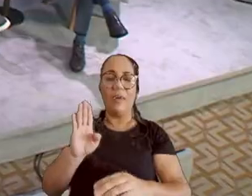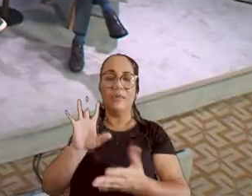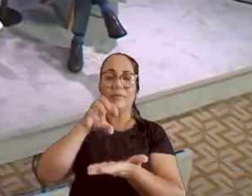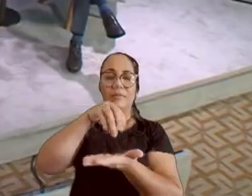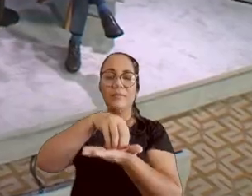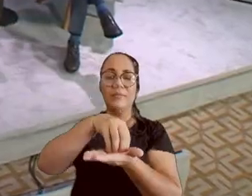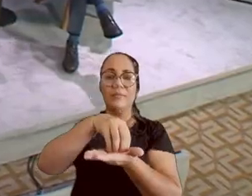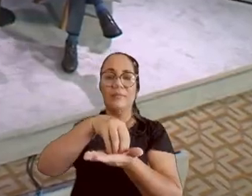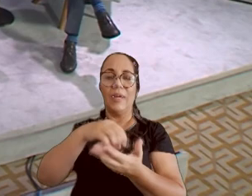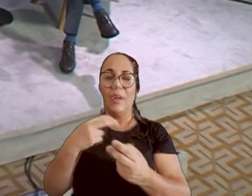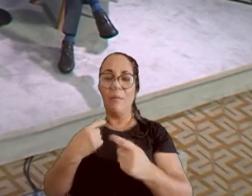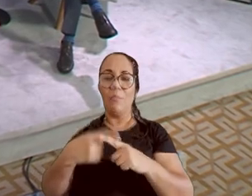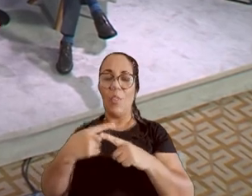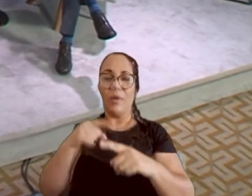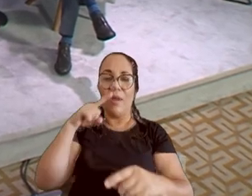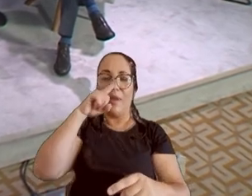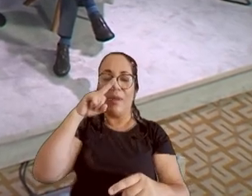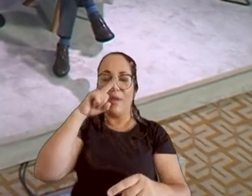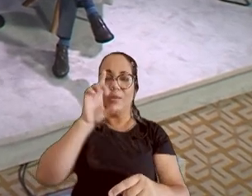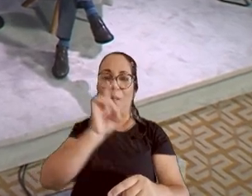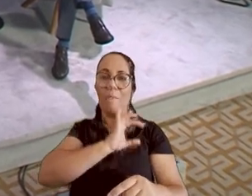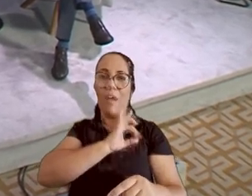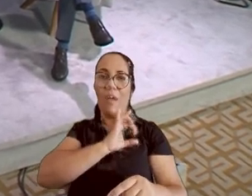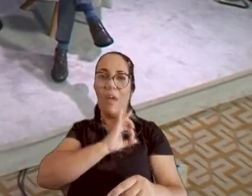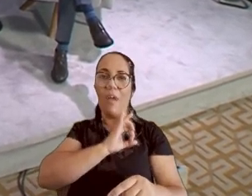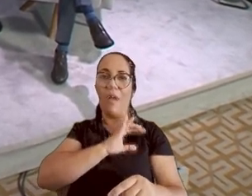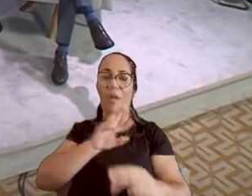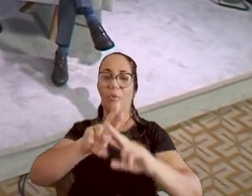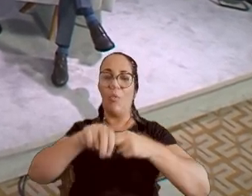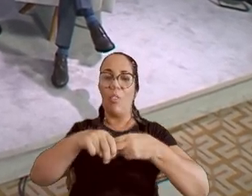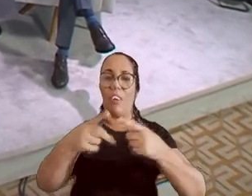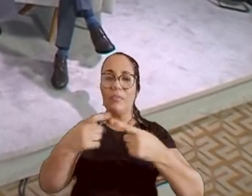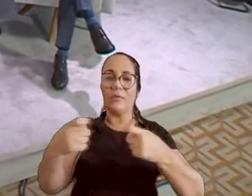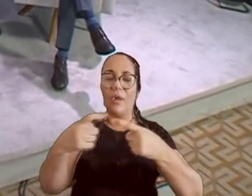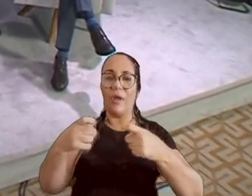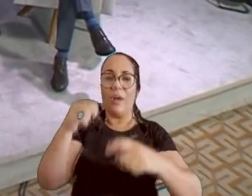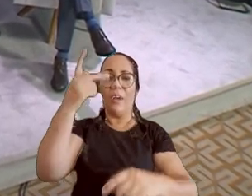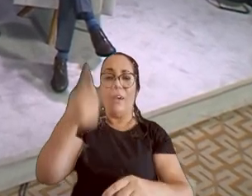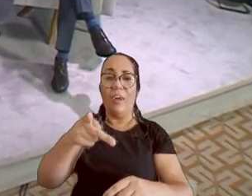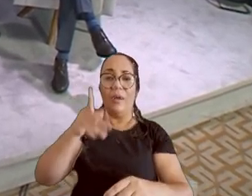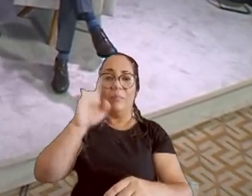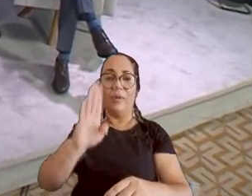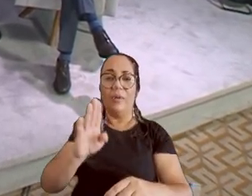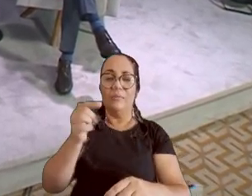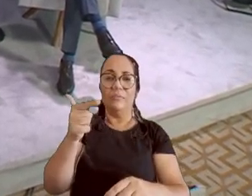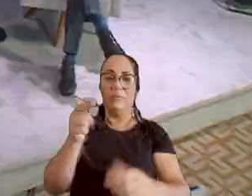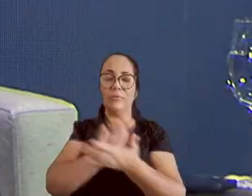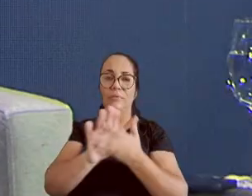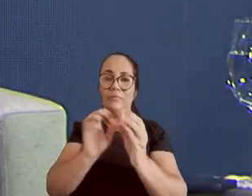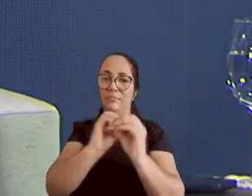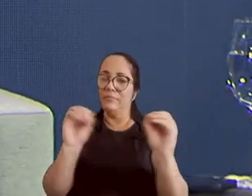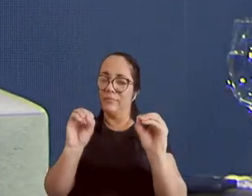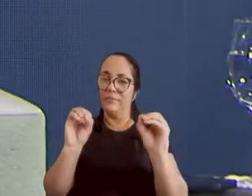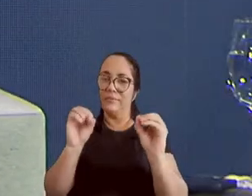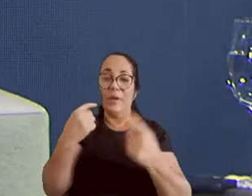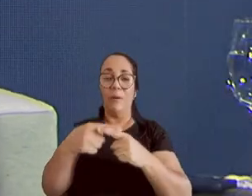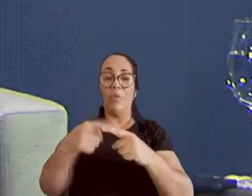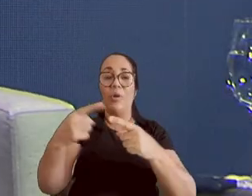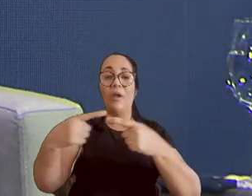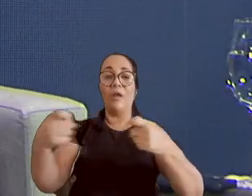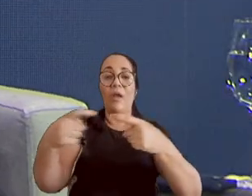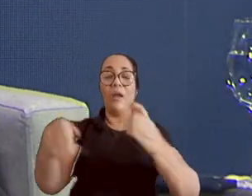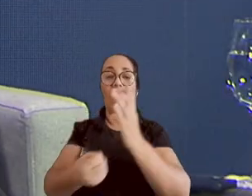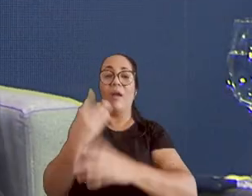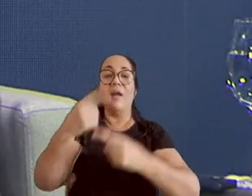se aponta com essas guerras e e tudo que vem aí por diante tem a ver com suprimento tem a ver com produção de alimento